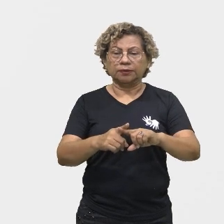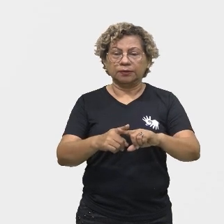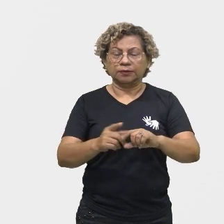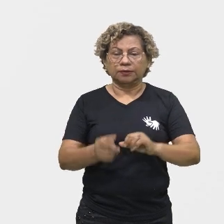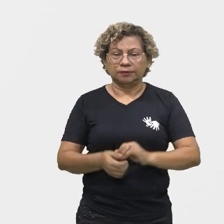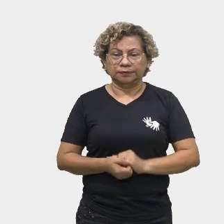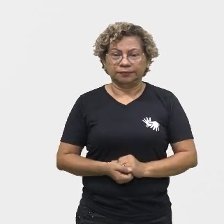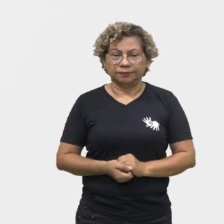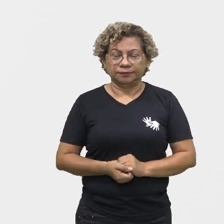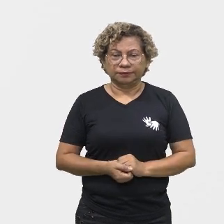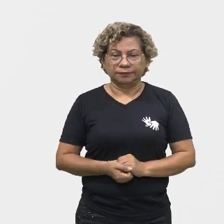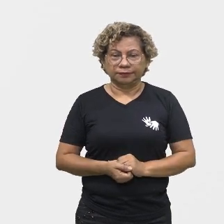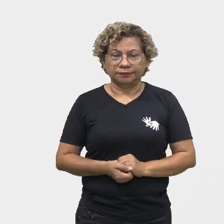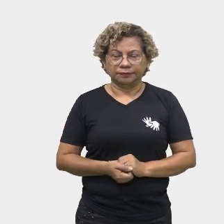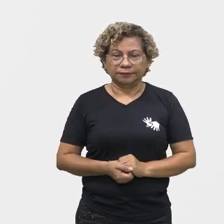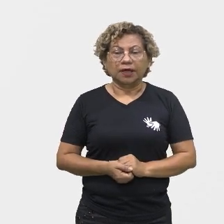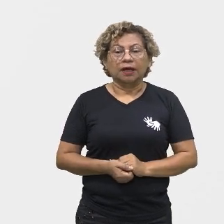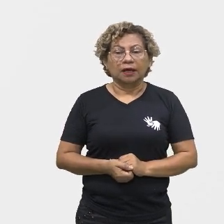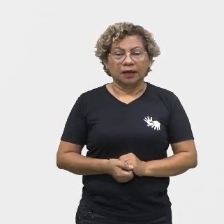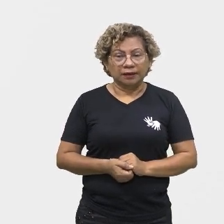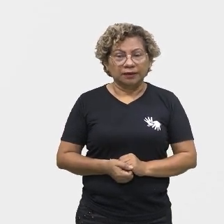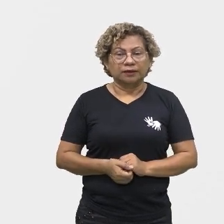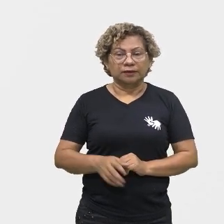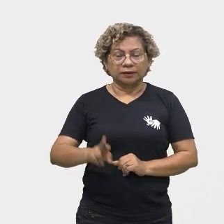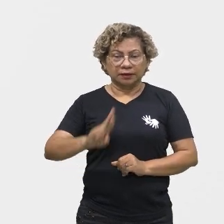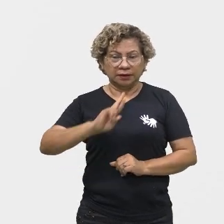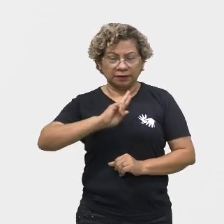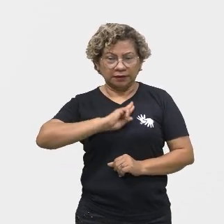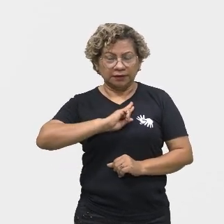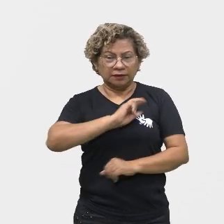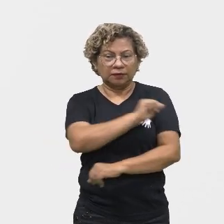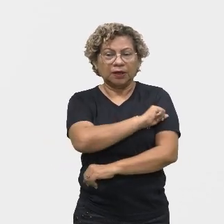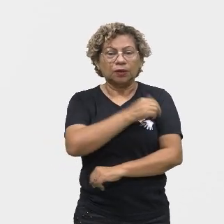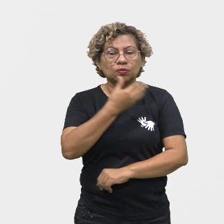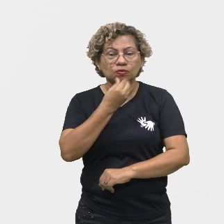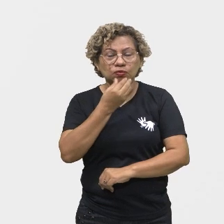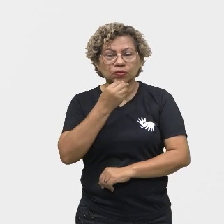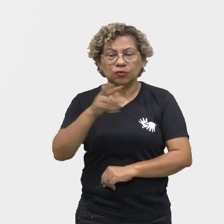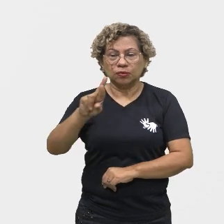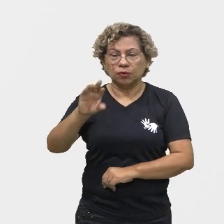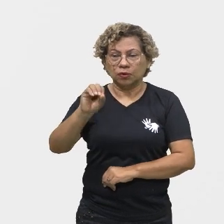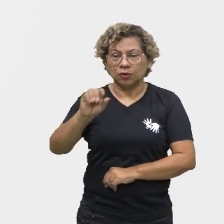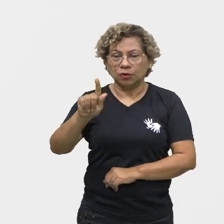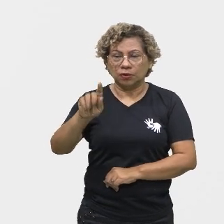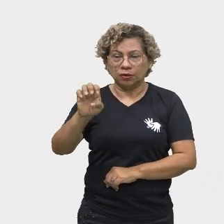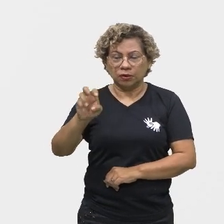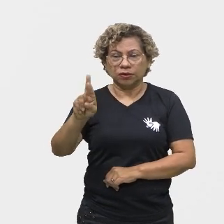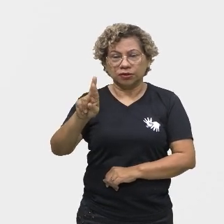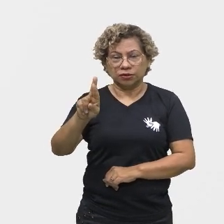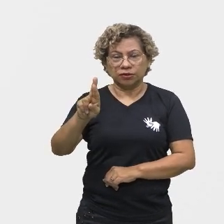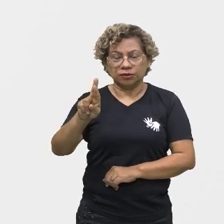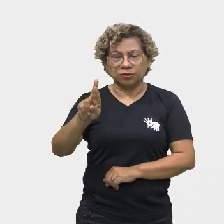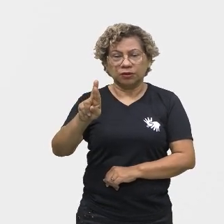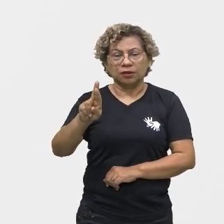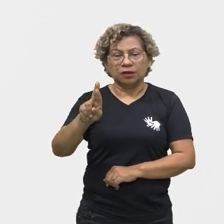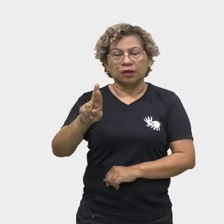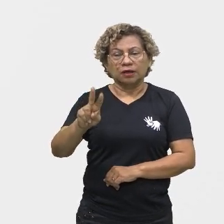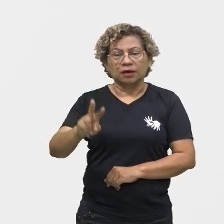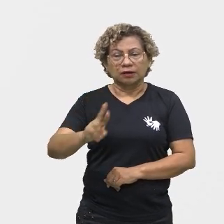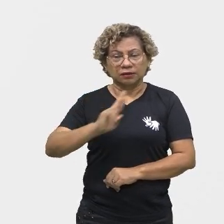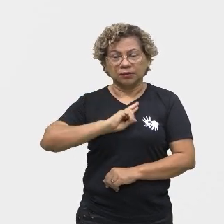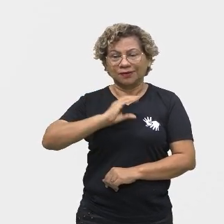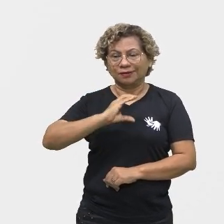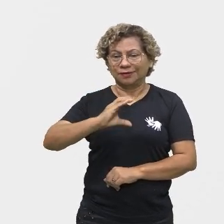colocando... Opa, temos aqui alguém apostando aqui, o Roger dizendo que é a letra C, depois corrigiu. Letra D,